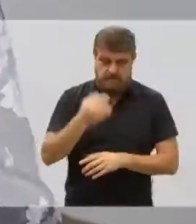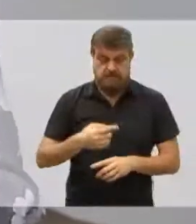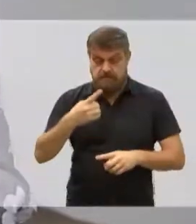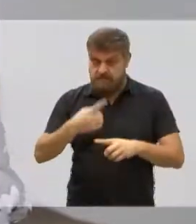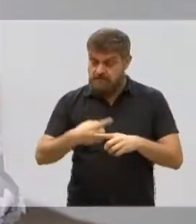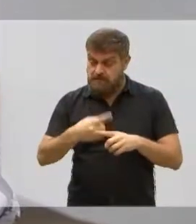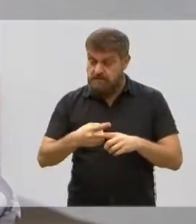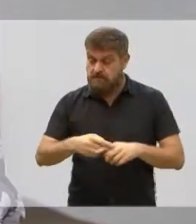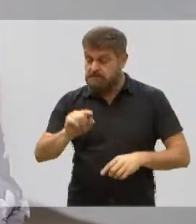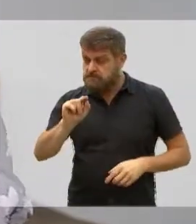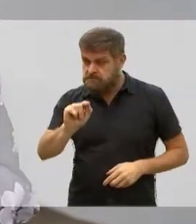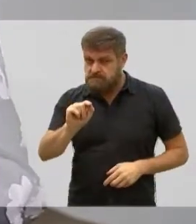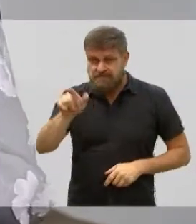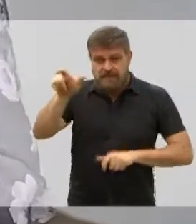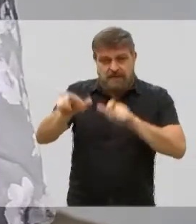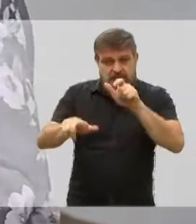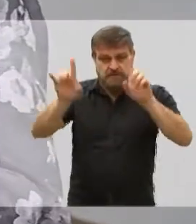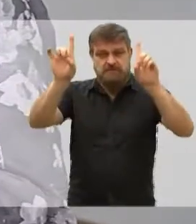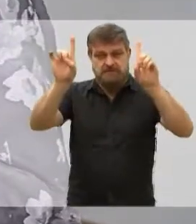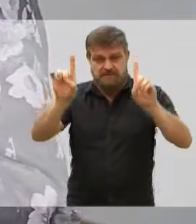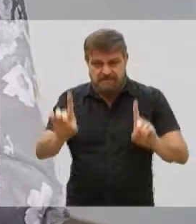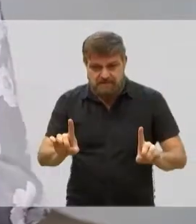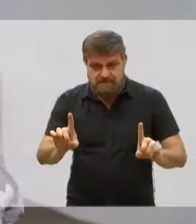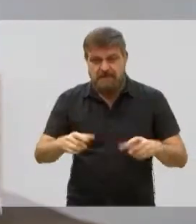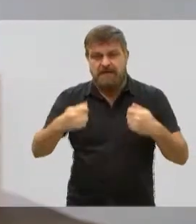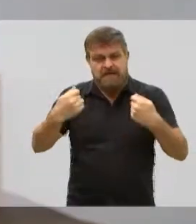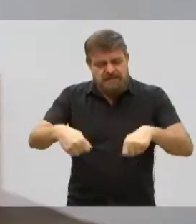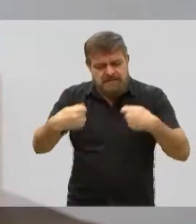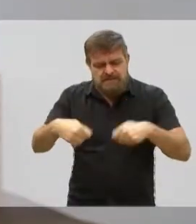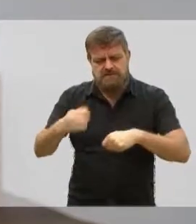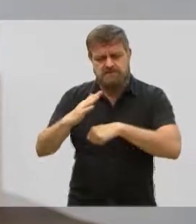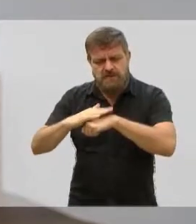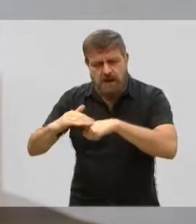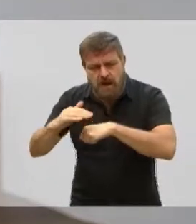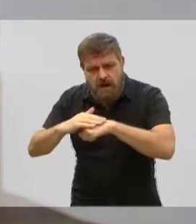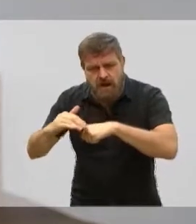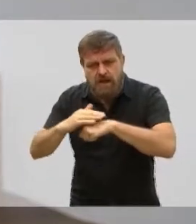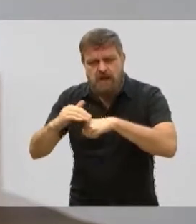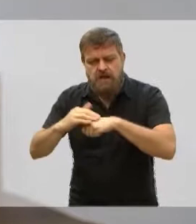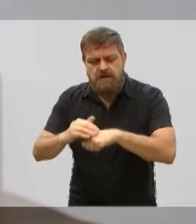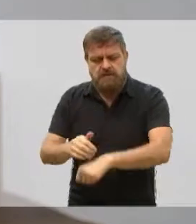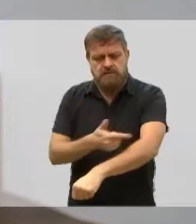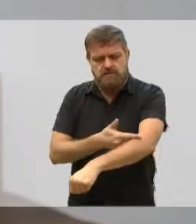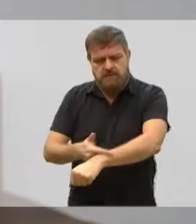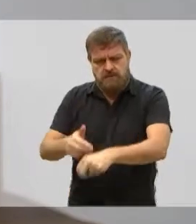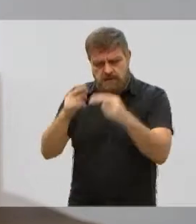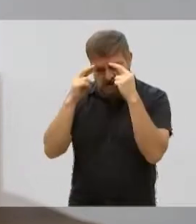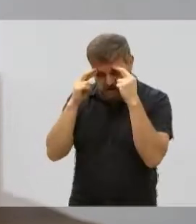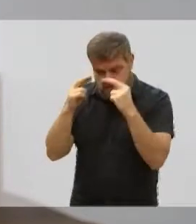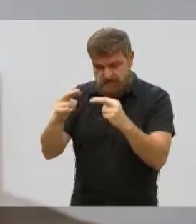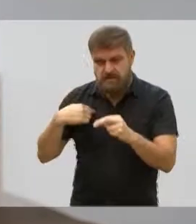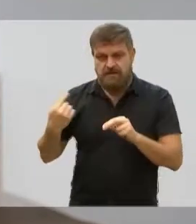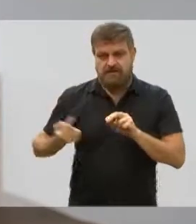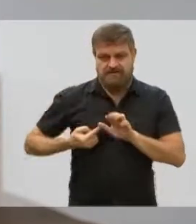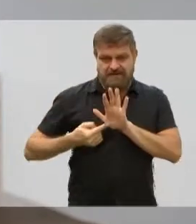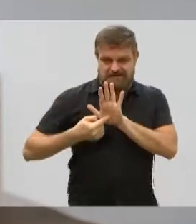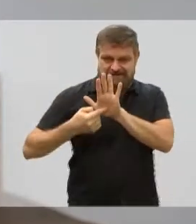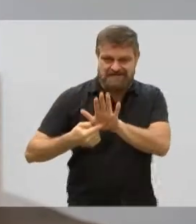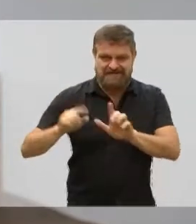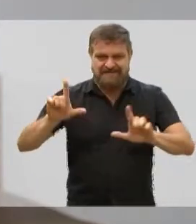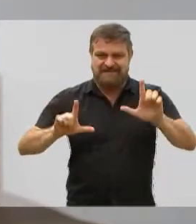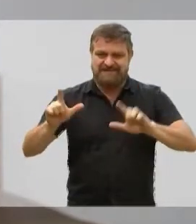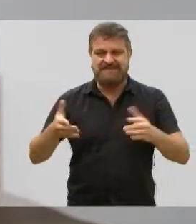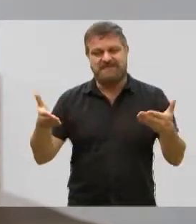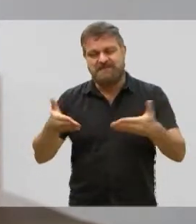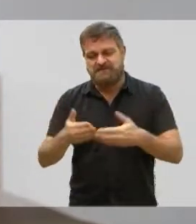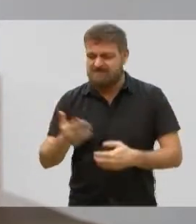importante, porque afinal de contas, as pessoas com deficiência merecem todo o carinho, todo o respeito e é isso que nós queremos